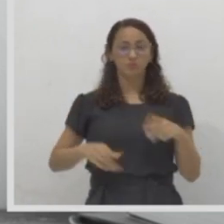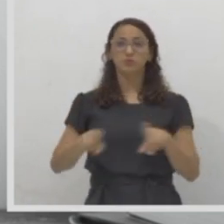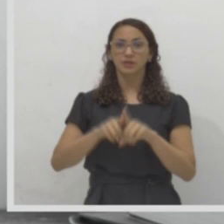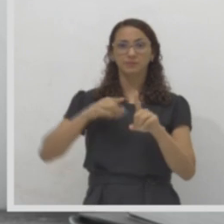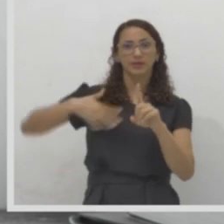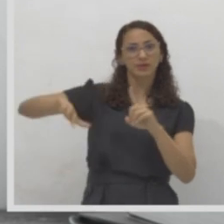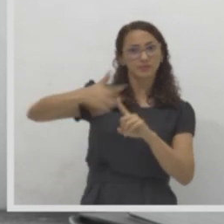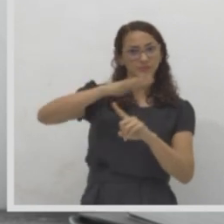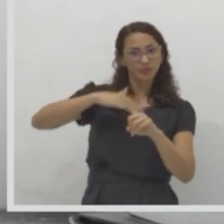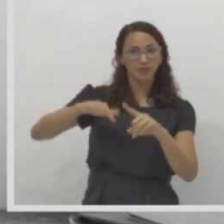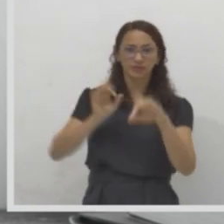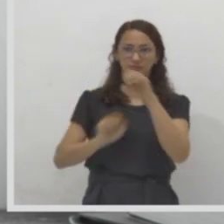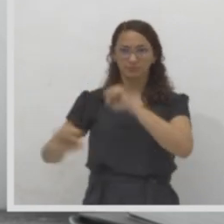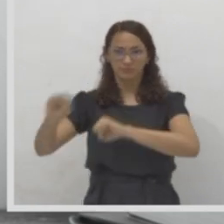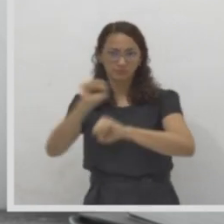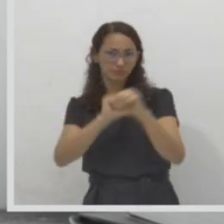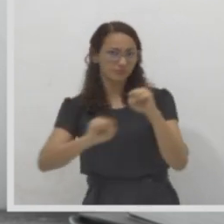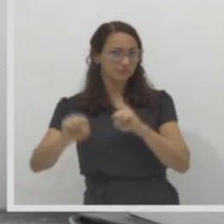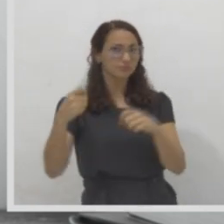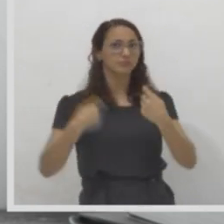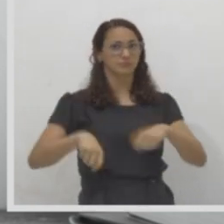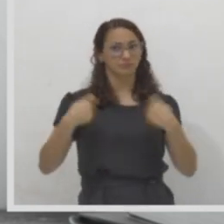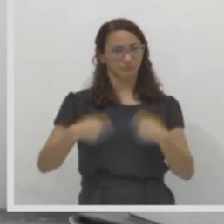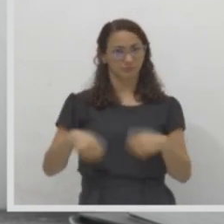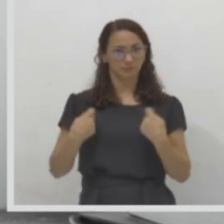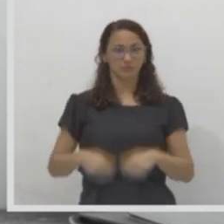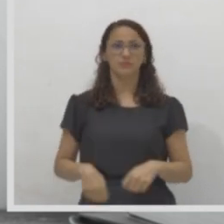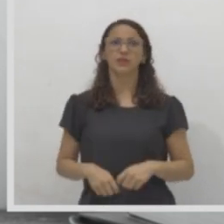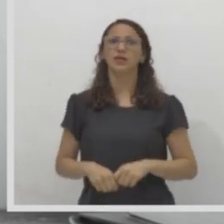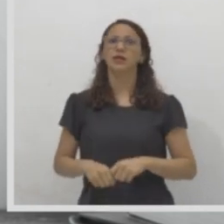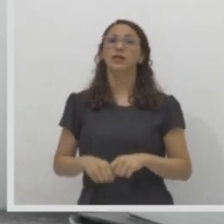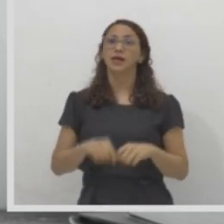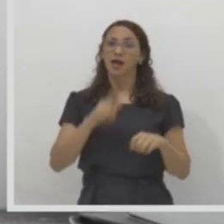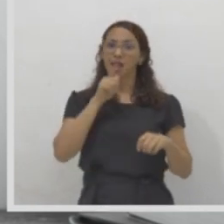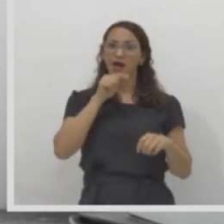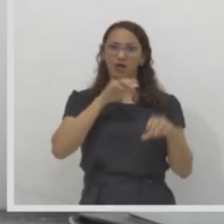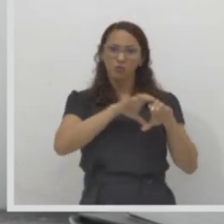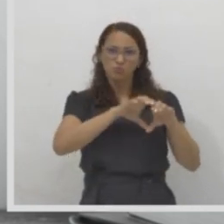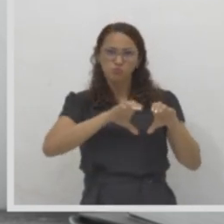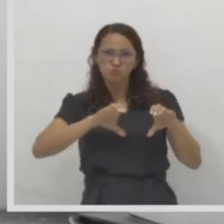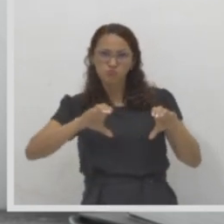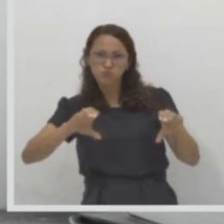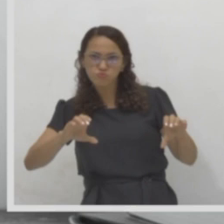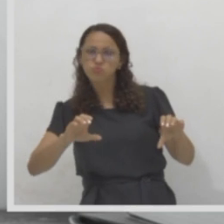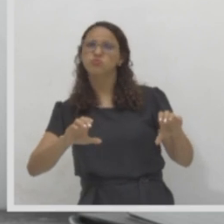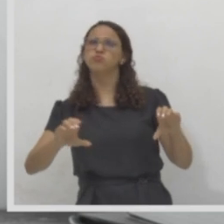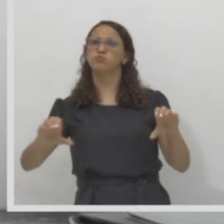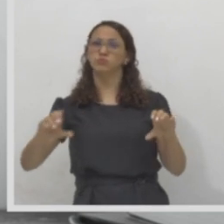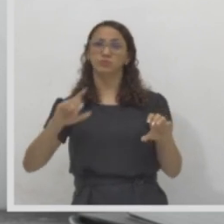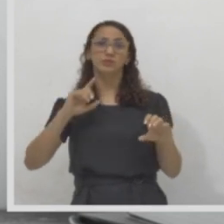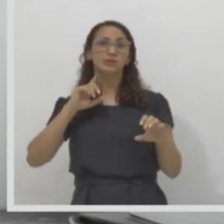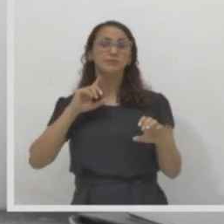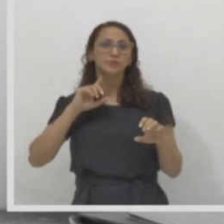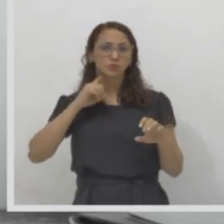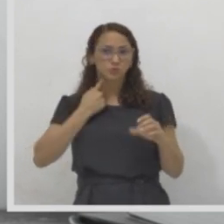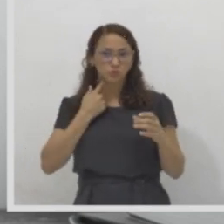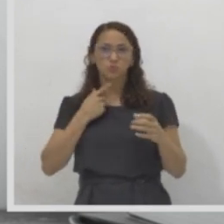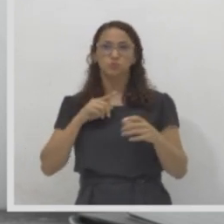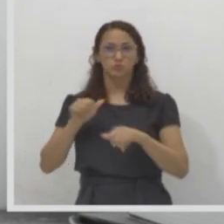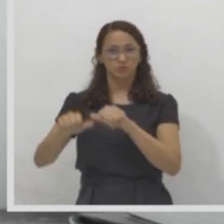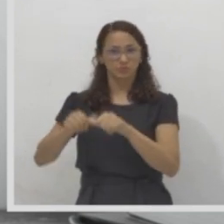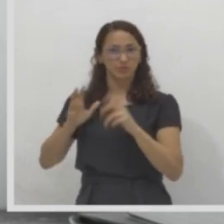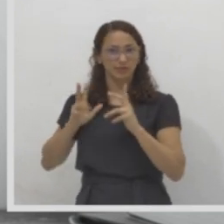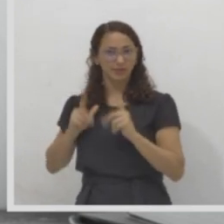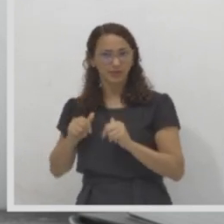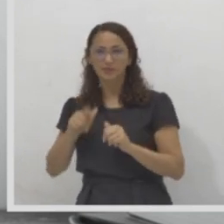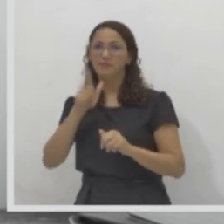micro-organismos. Que o saneamento básico envolve medidas como o tratamento da água, do esgoto e do lixo. Que a água deve ser tratada em